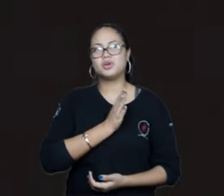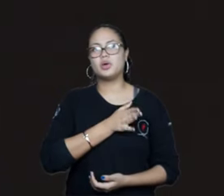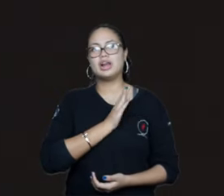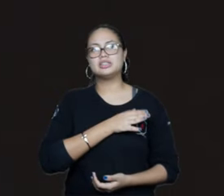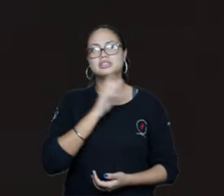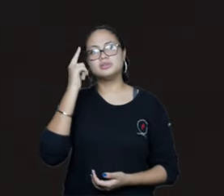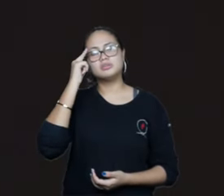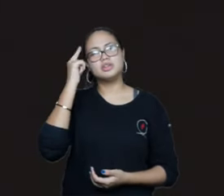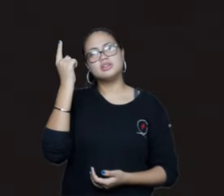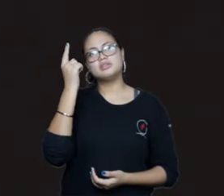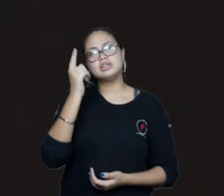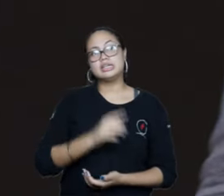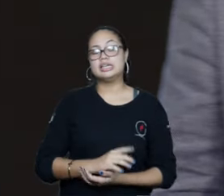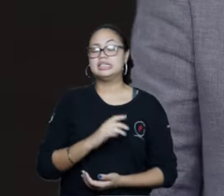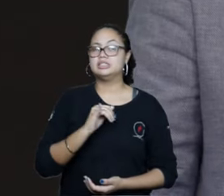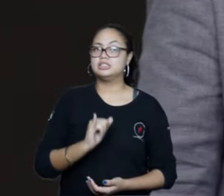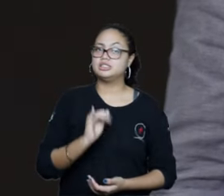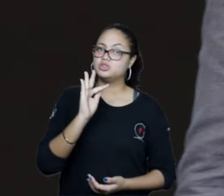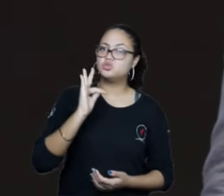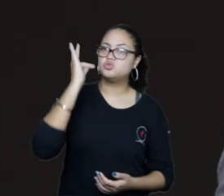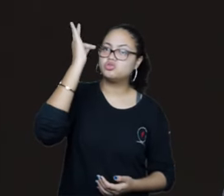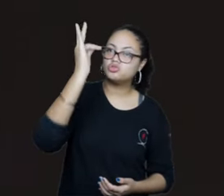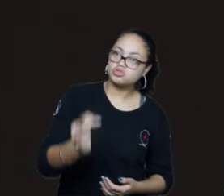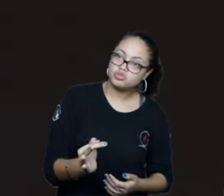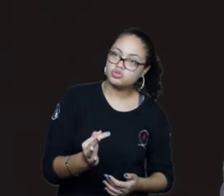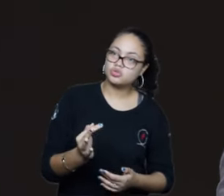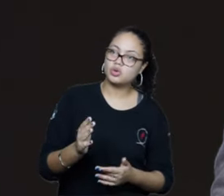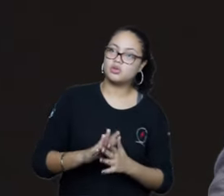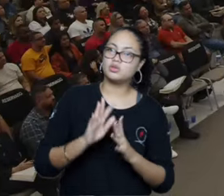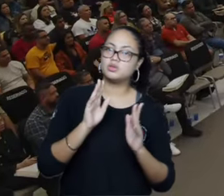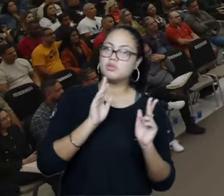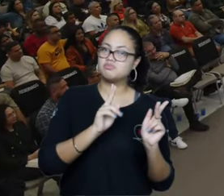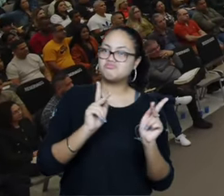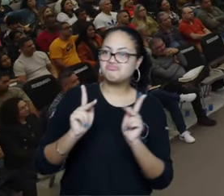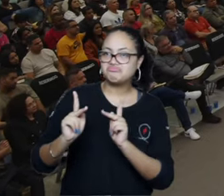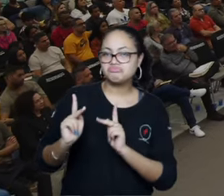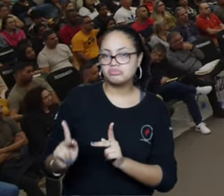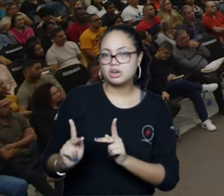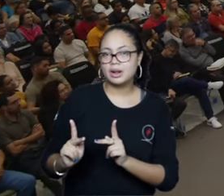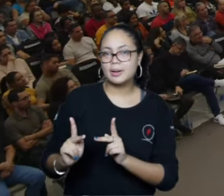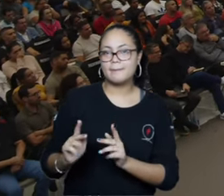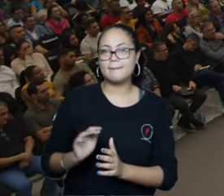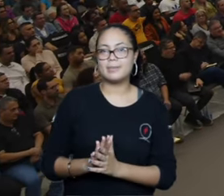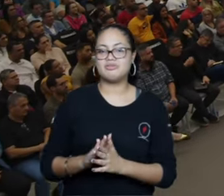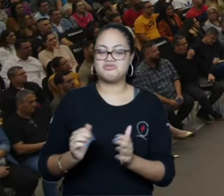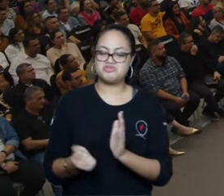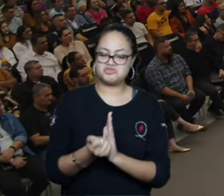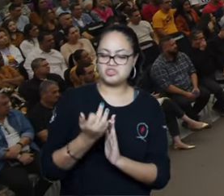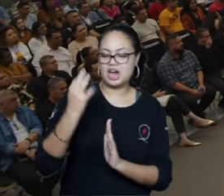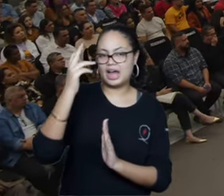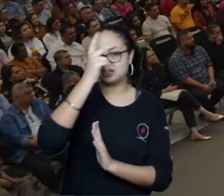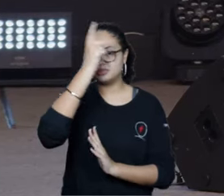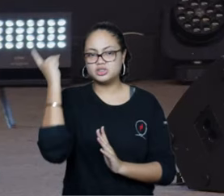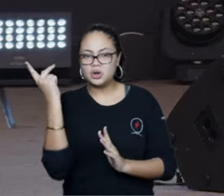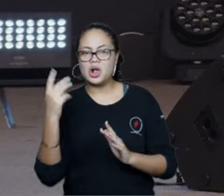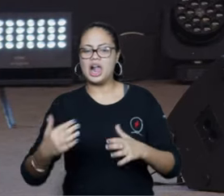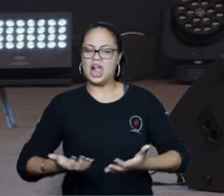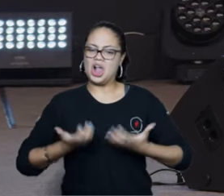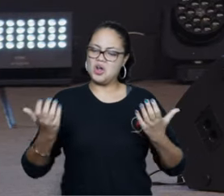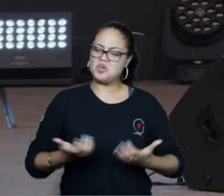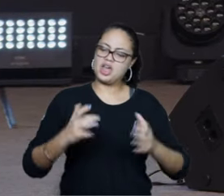diz assim se um dia foi Evangelista se um dia eu tiver que pregar para massa eu quero ter uma estrutura